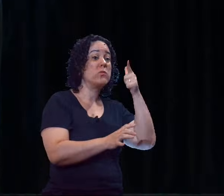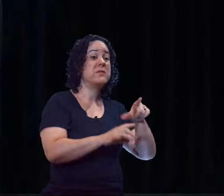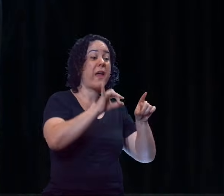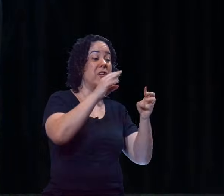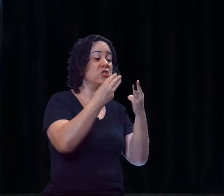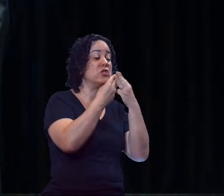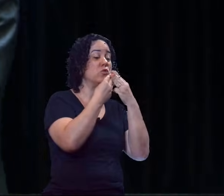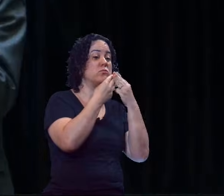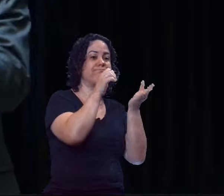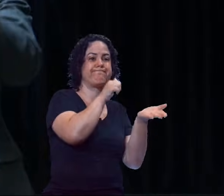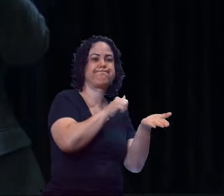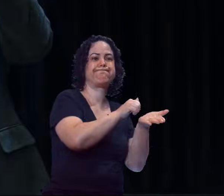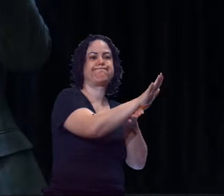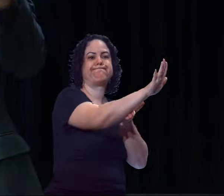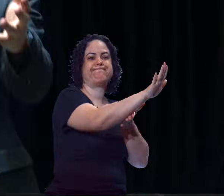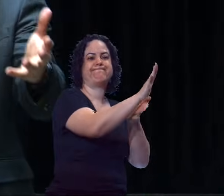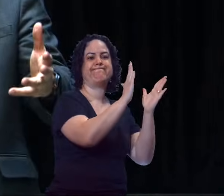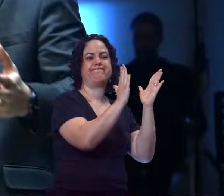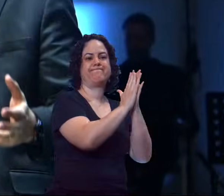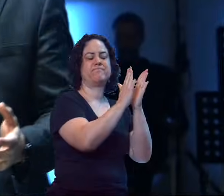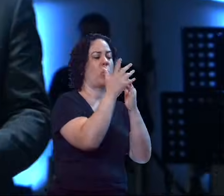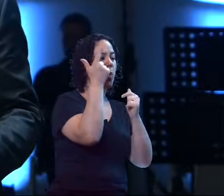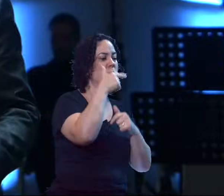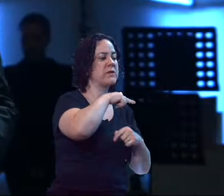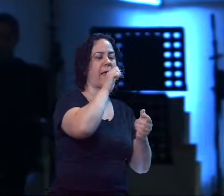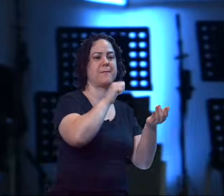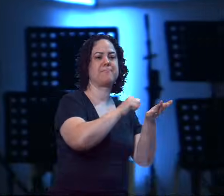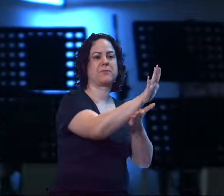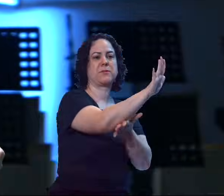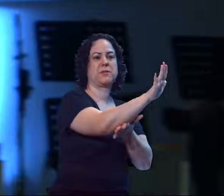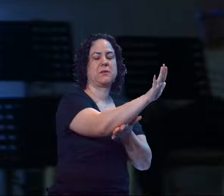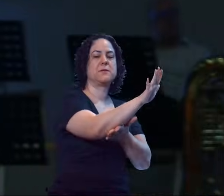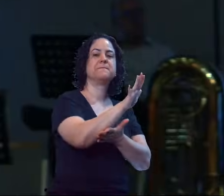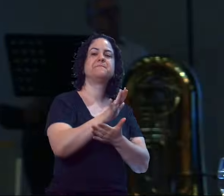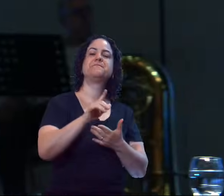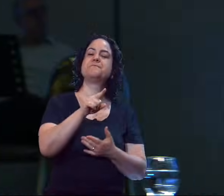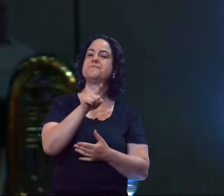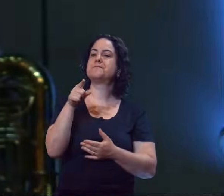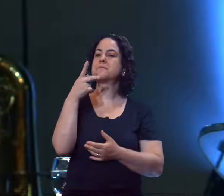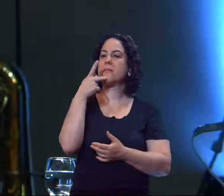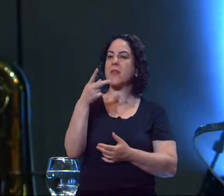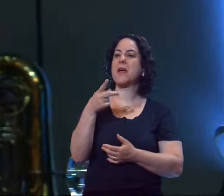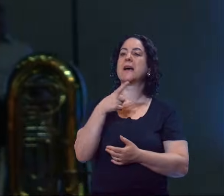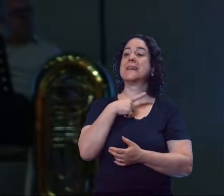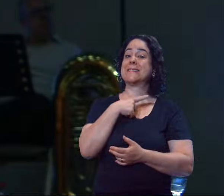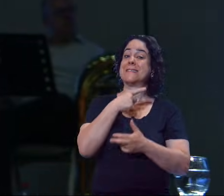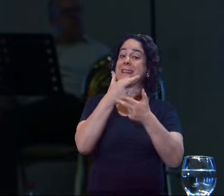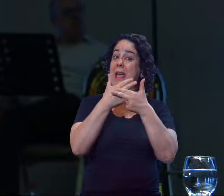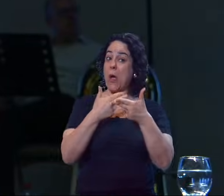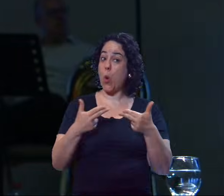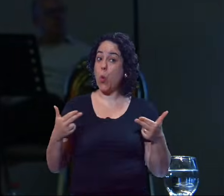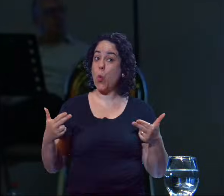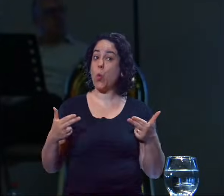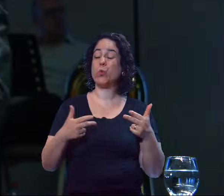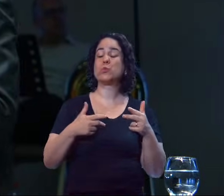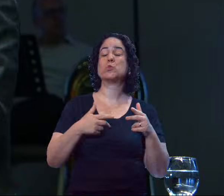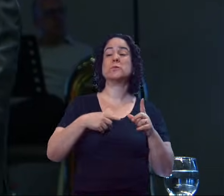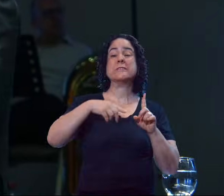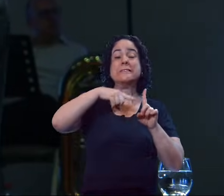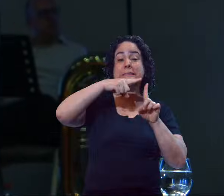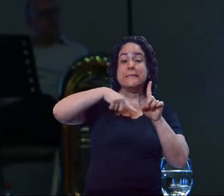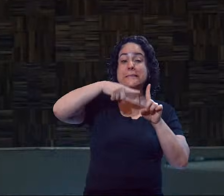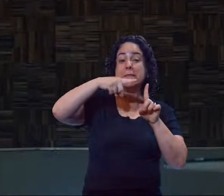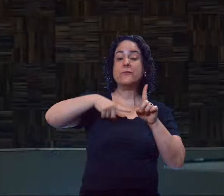com jejum e oração. Deixa eu te dizer, tem alguns níveis de batalha,